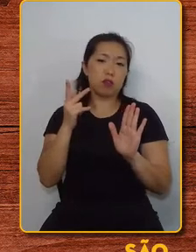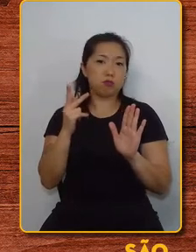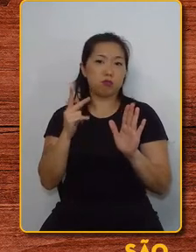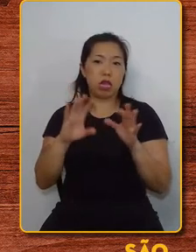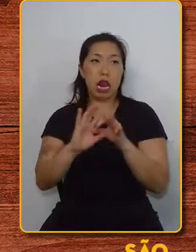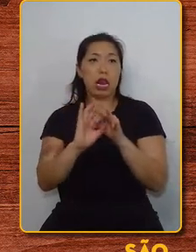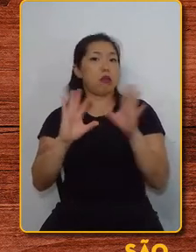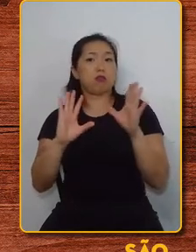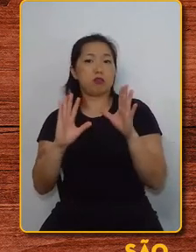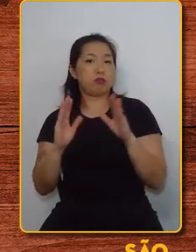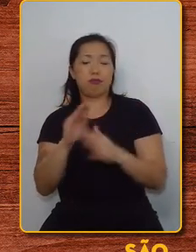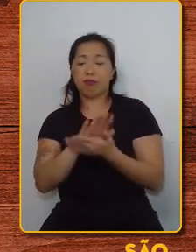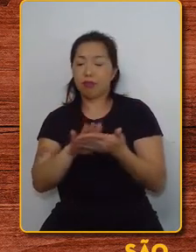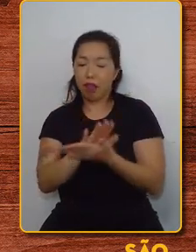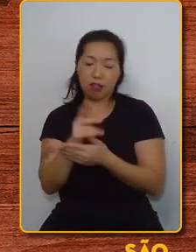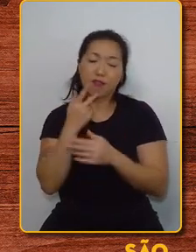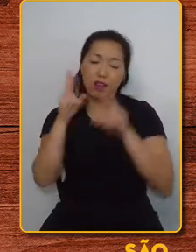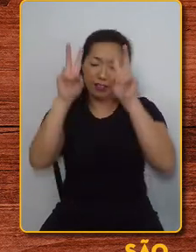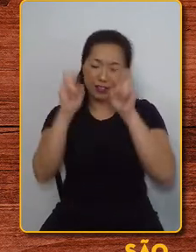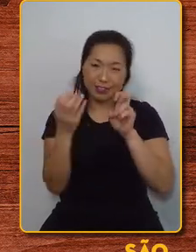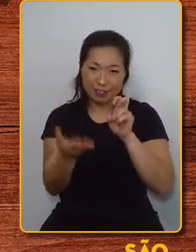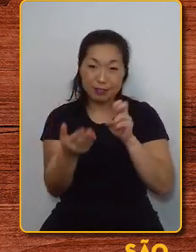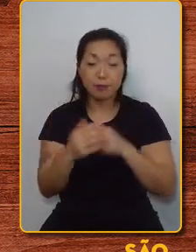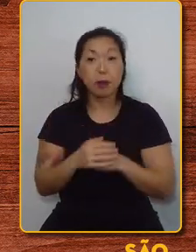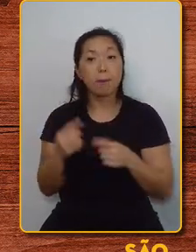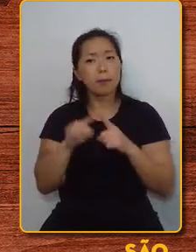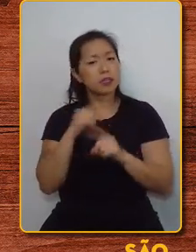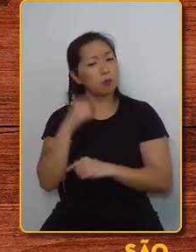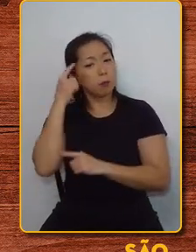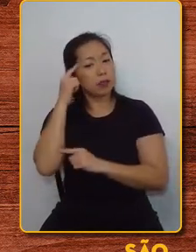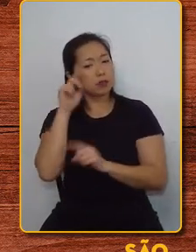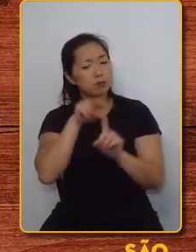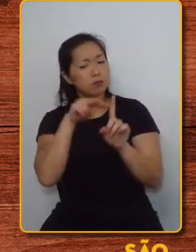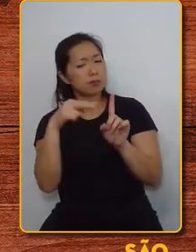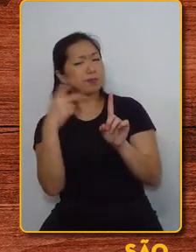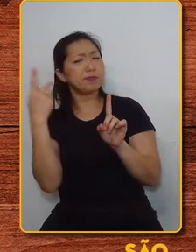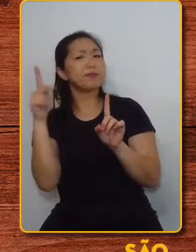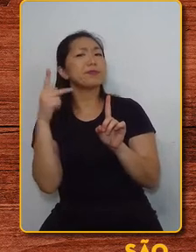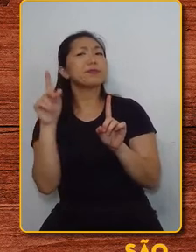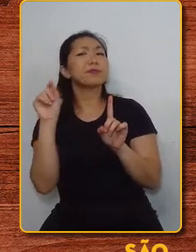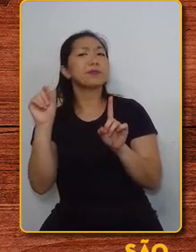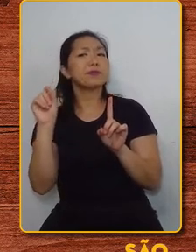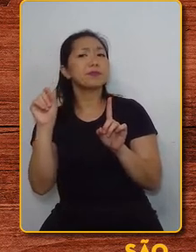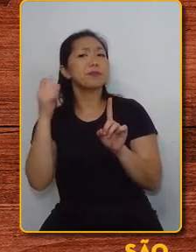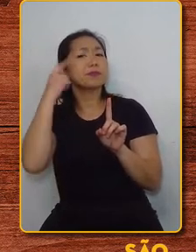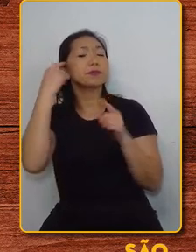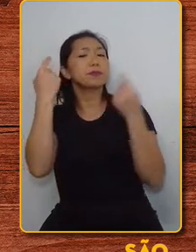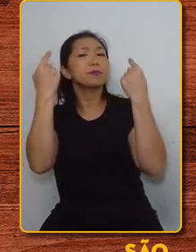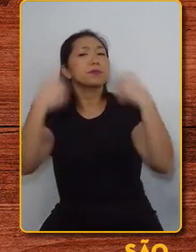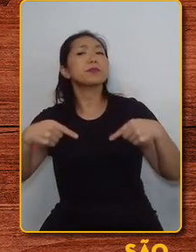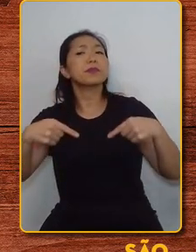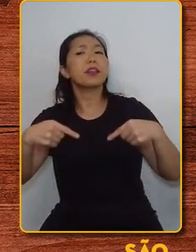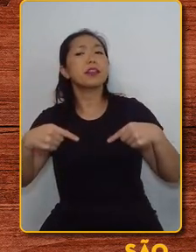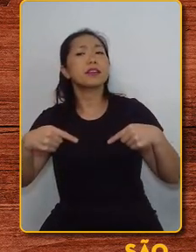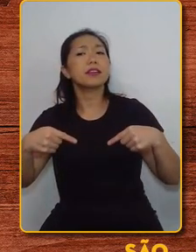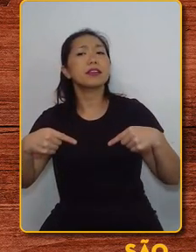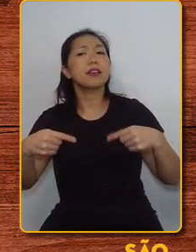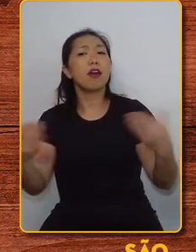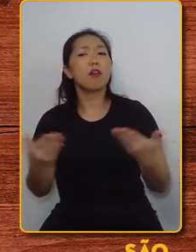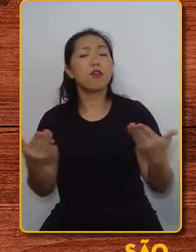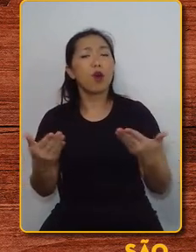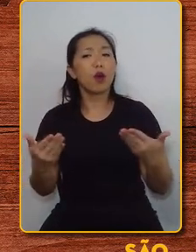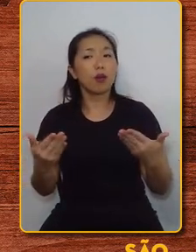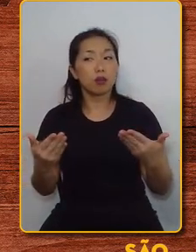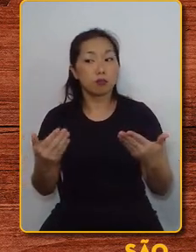Silvio para falar nisso, mas o que que eu acho que ele olhou e falou? Quais são os desafios? E eu acho que ele olhou para os desafios